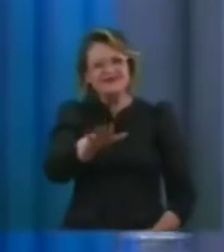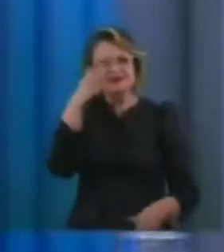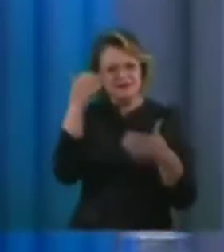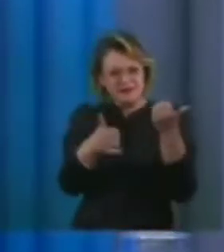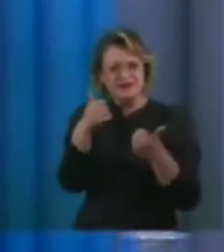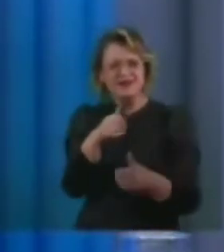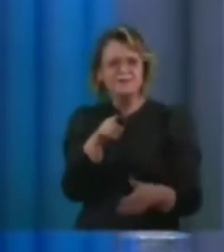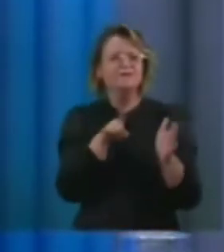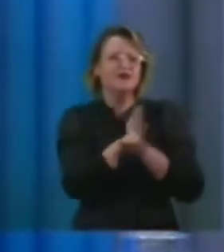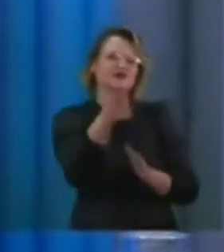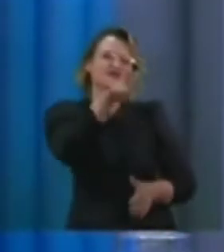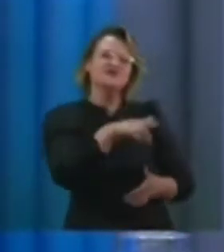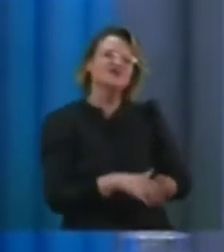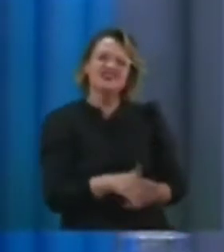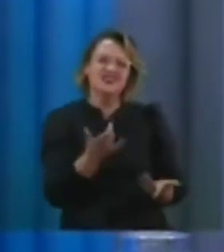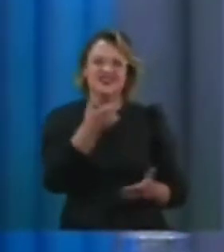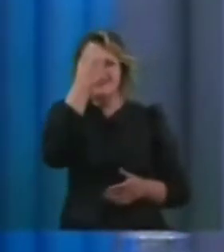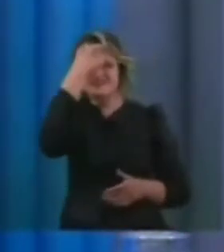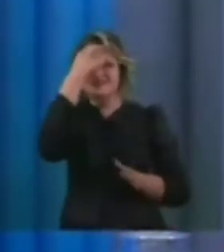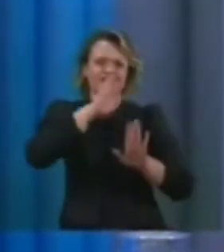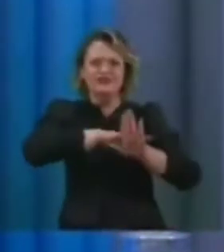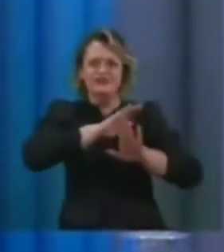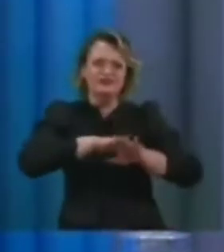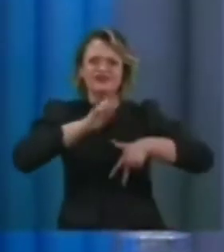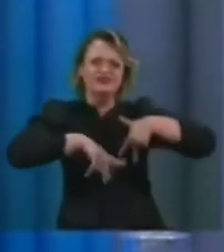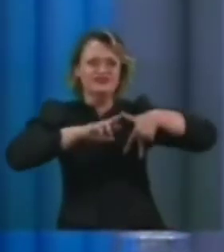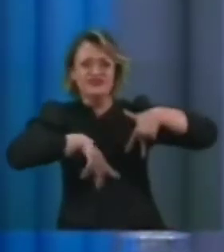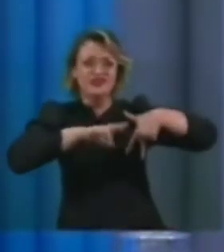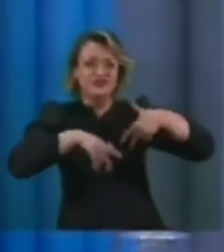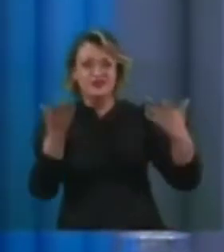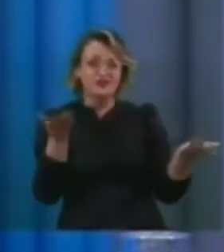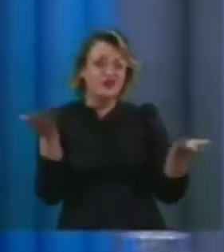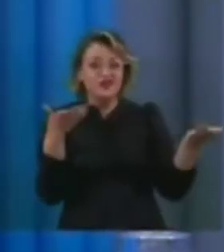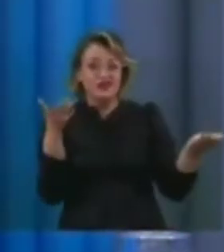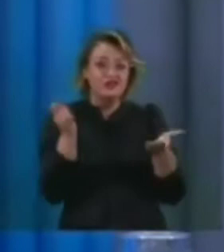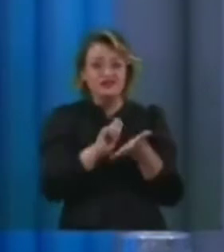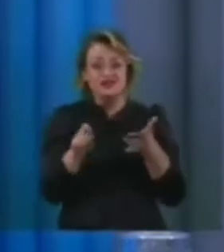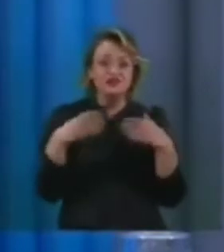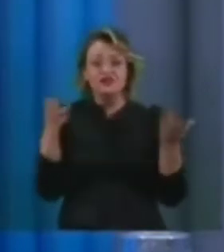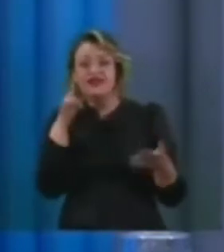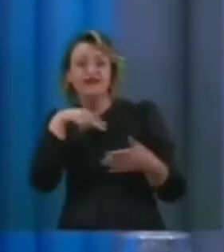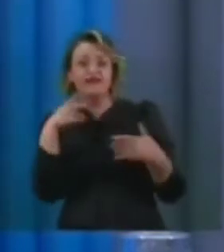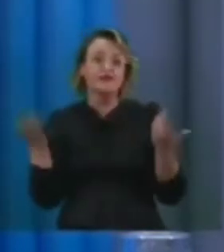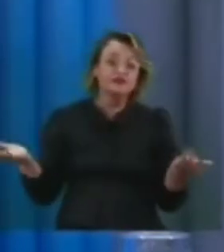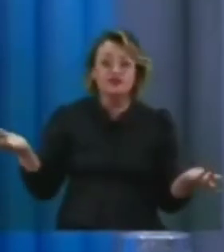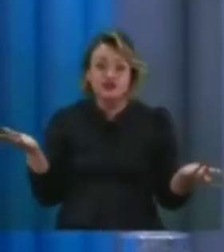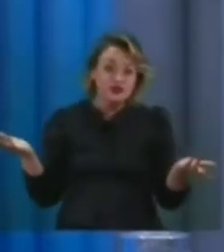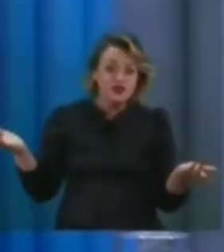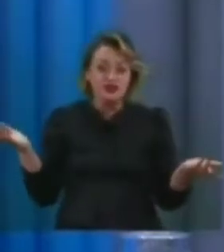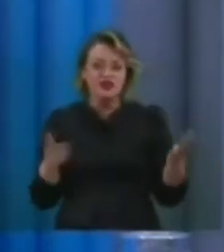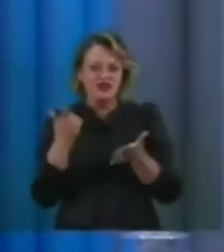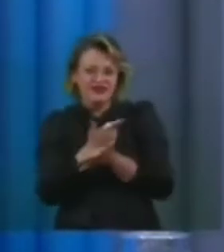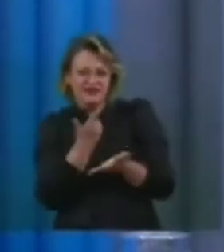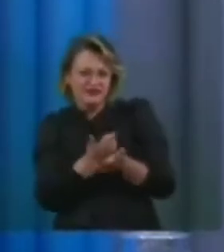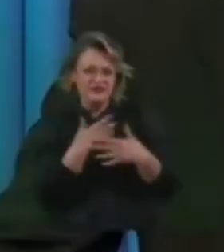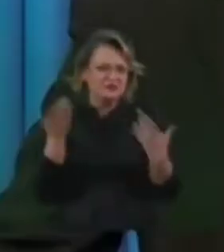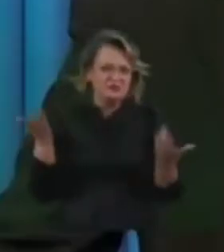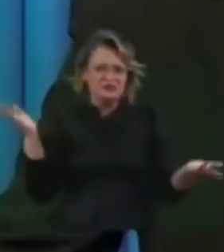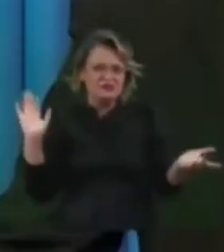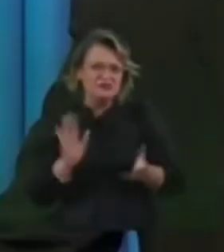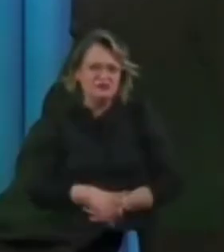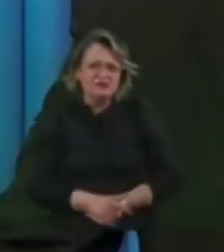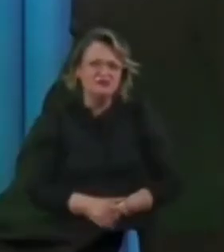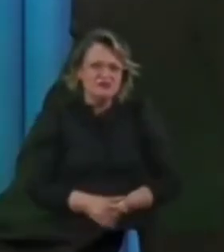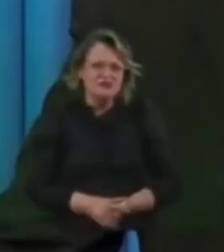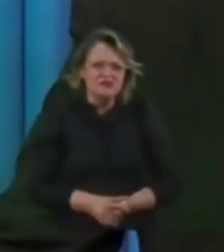comentário e devolver para o senhor poder explicar melhor o que que é isso aí que o senhor chama de ideologia de gênero. Onde é que está escrito? Onde é que o senhor leu? É, tem algum livro? Tem algum